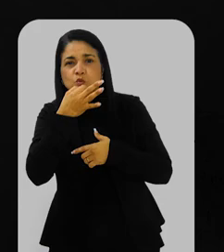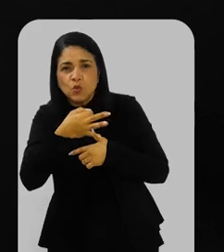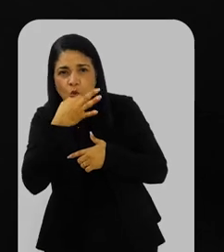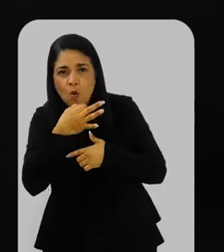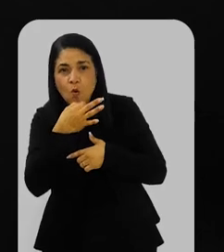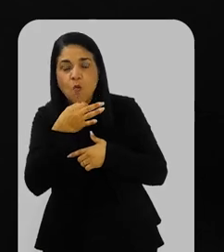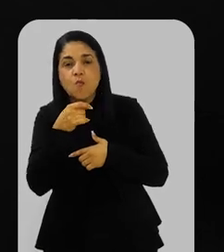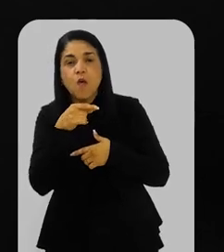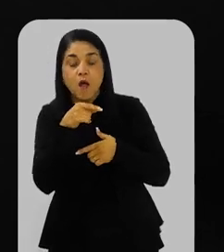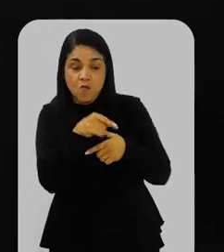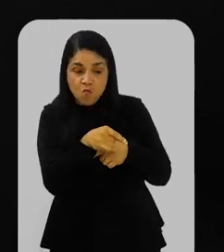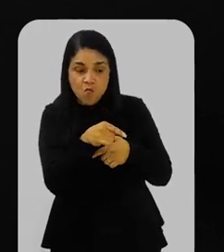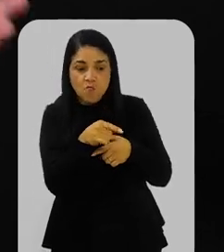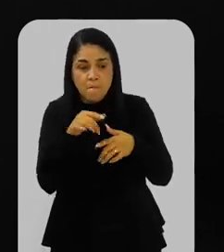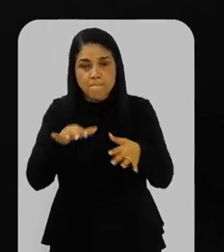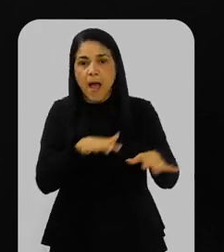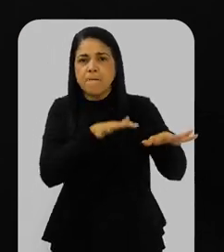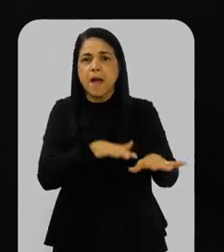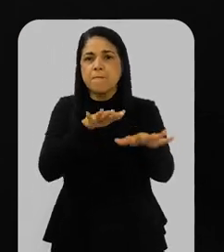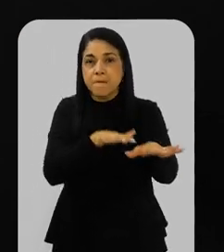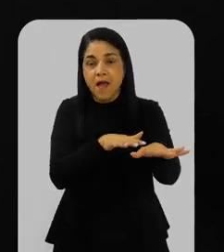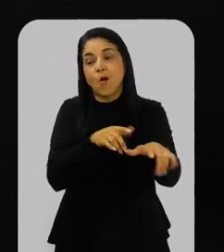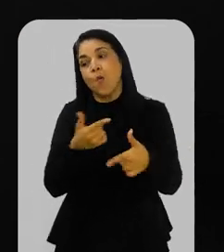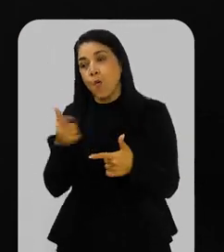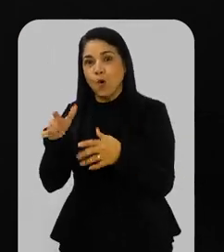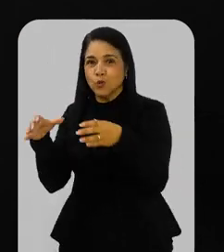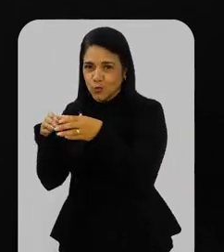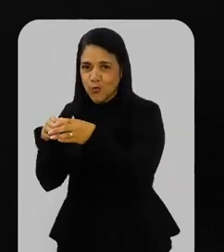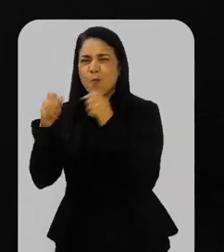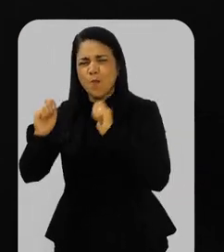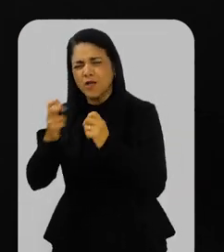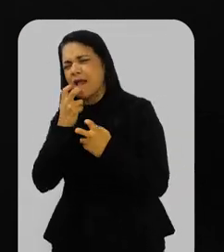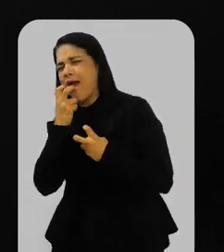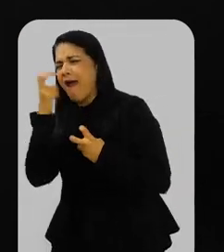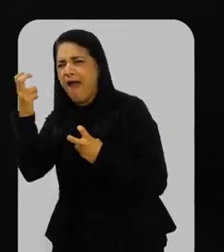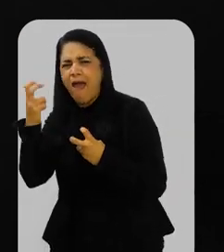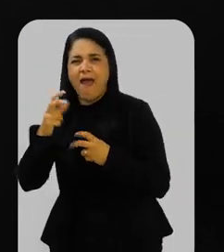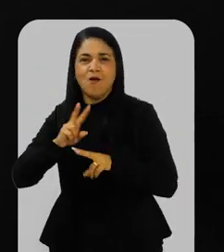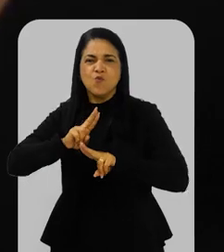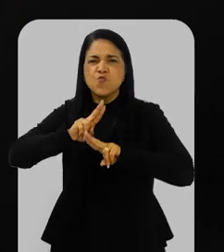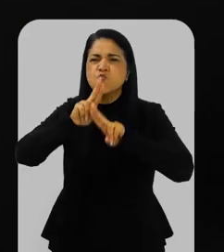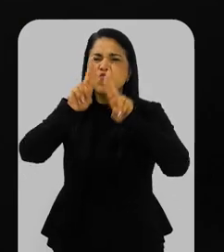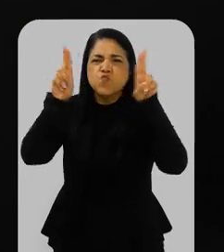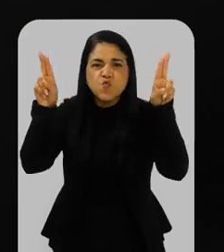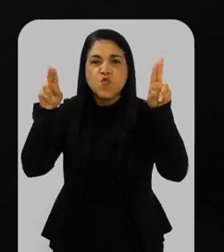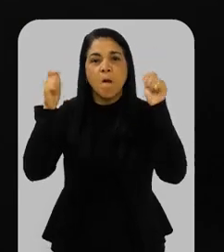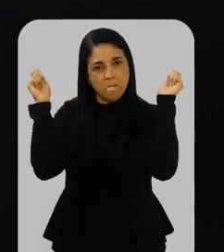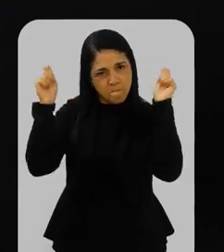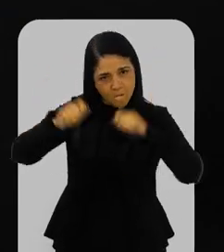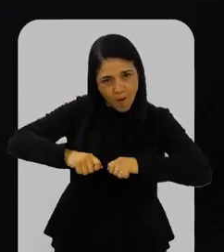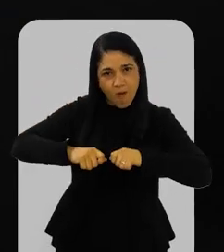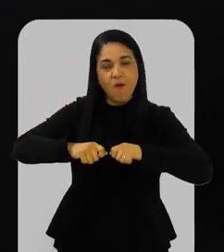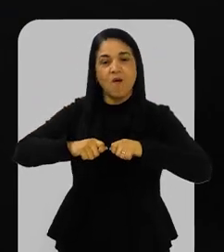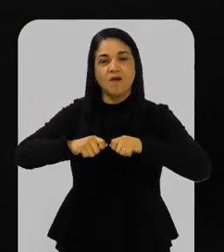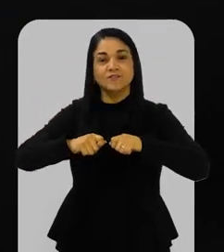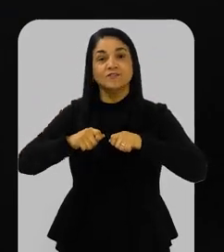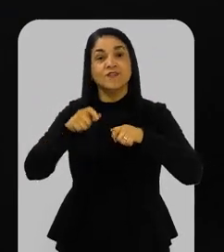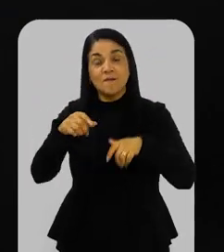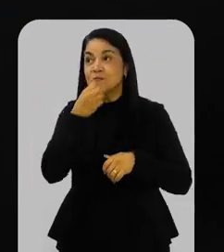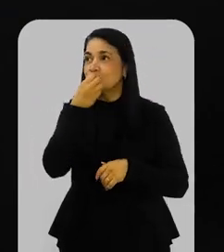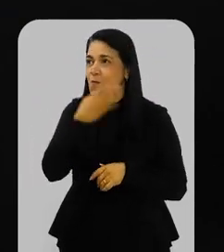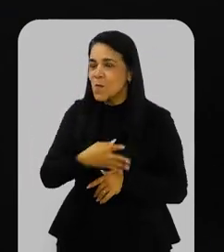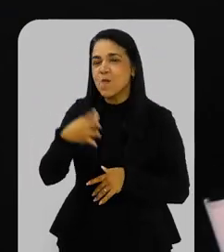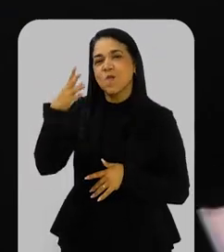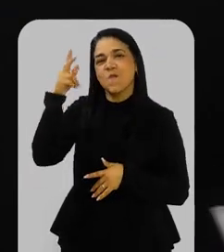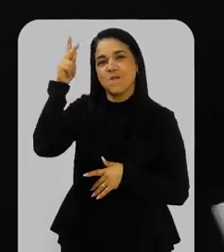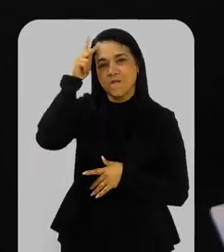para a apresentação na noite, enquanto um está afinando som e luz e passando som, o outro reage, vai, acontece. Isso